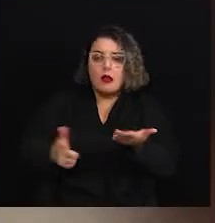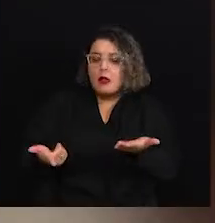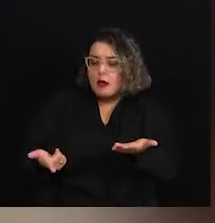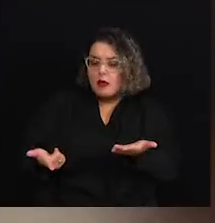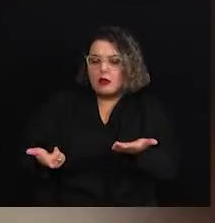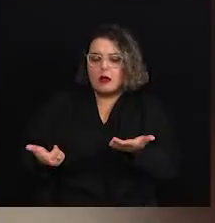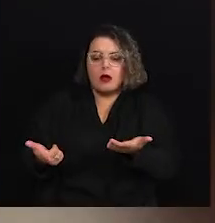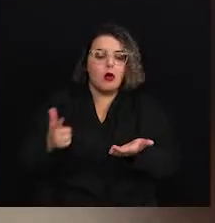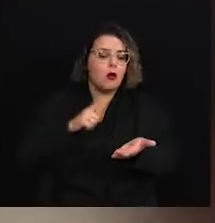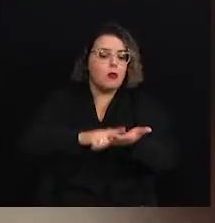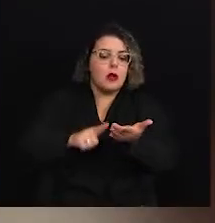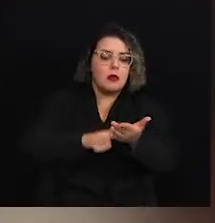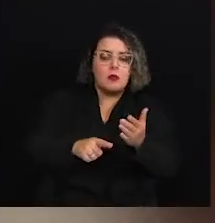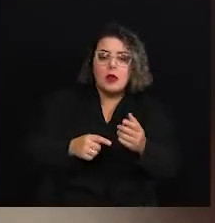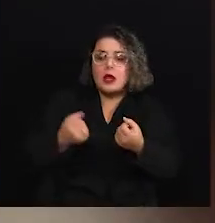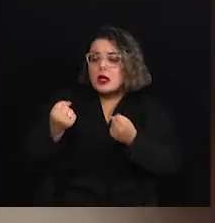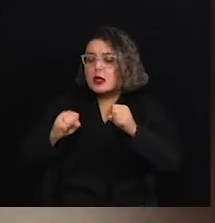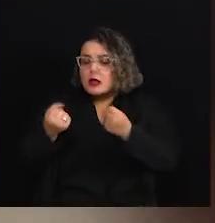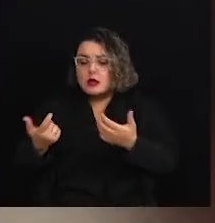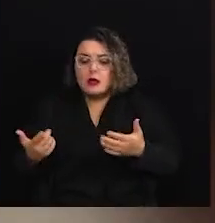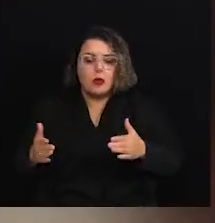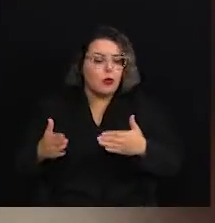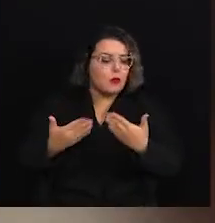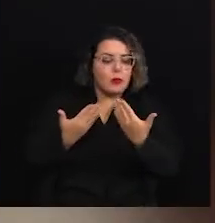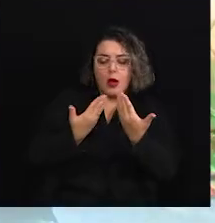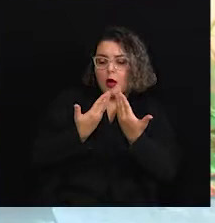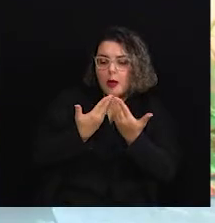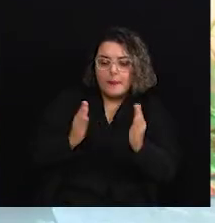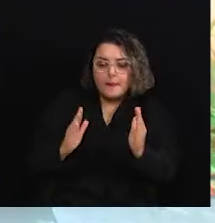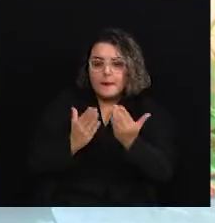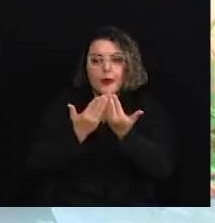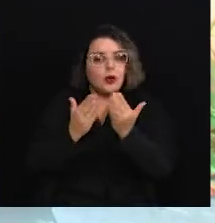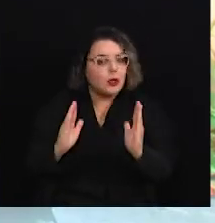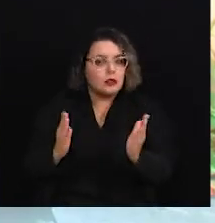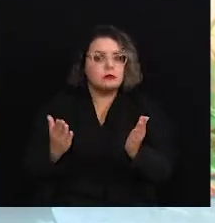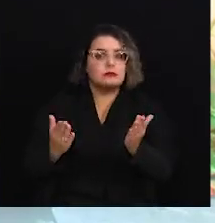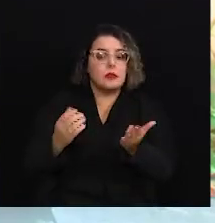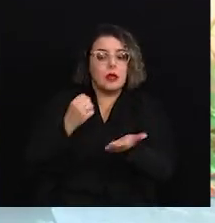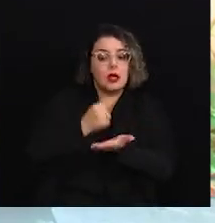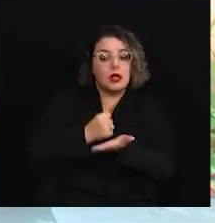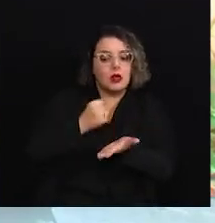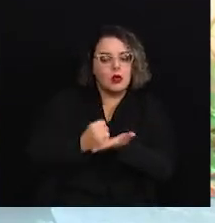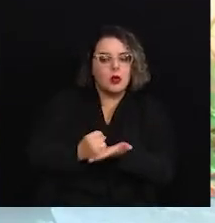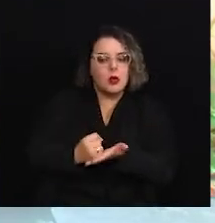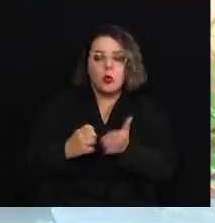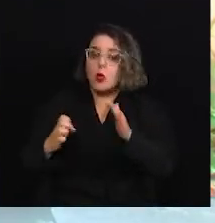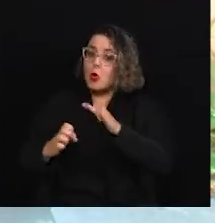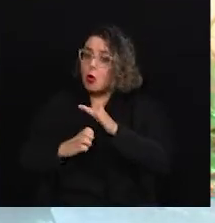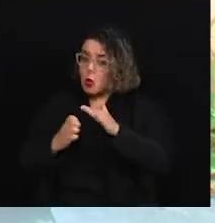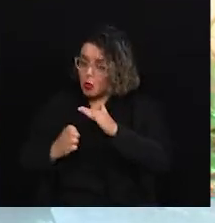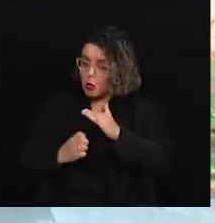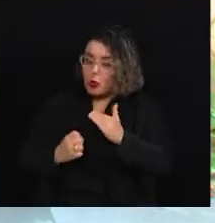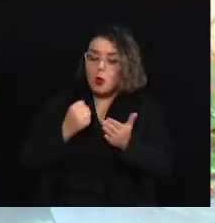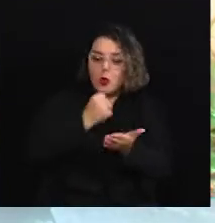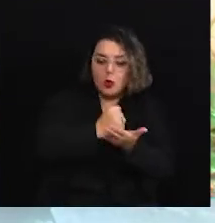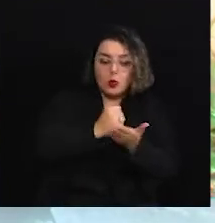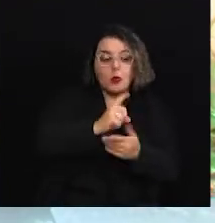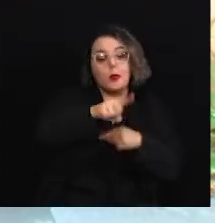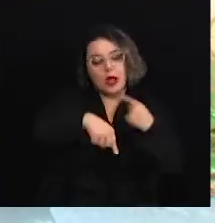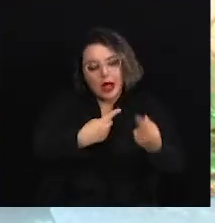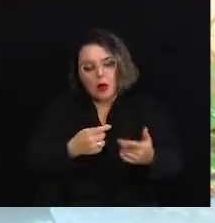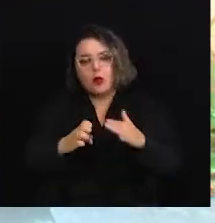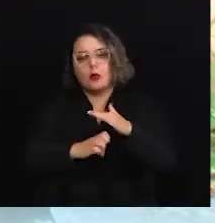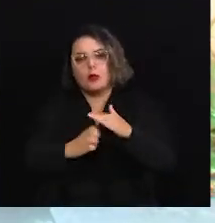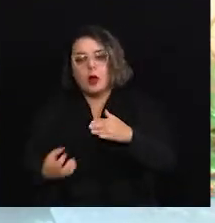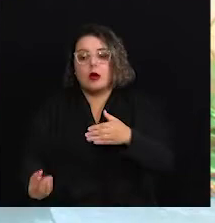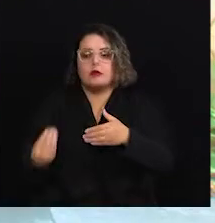limpeza, faxina, ou é uma limpeza industrial, ou é portaria, ou seja o que for, ele subcontrata. Só que toda vez que a empresa subcontrata uma empresa,